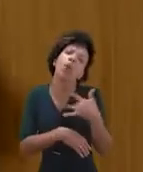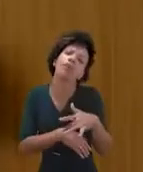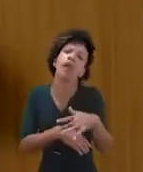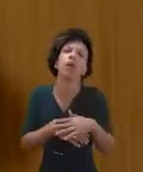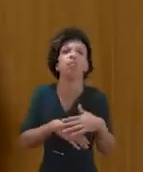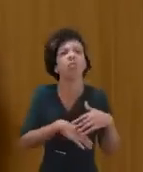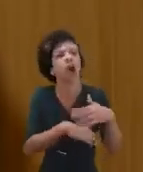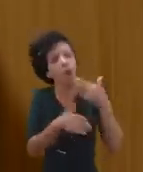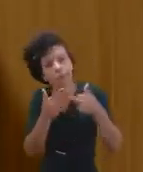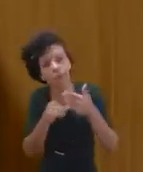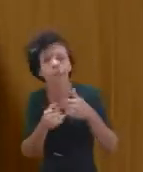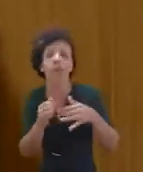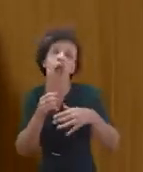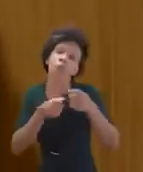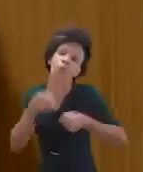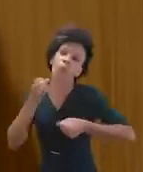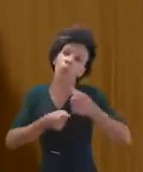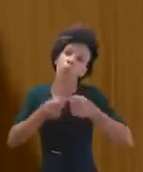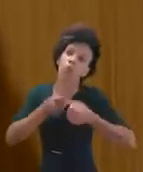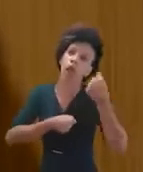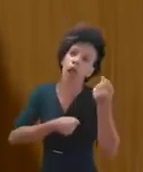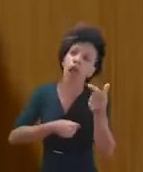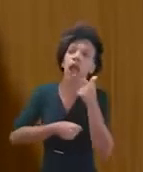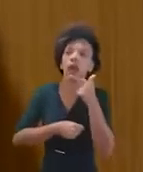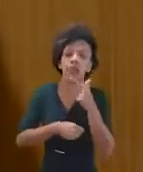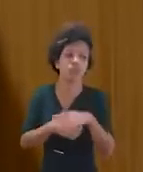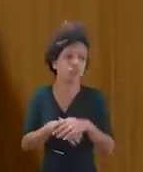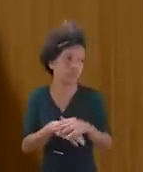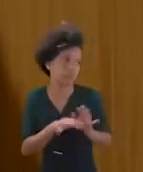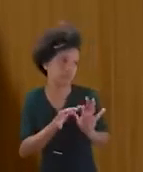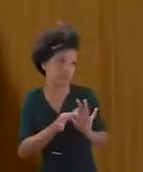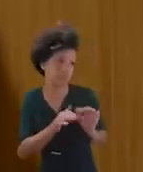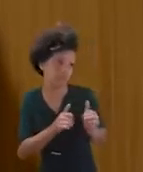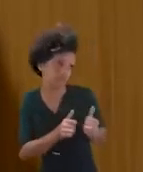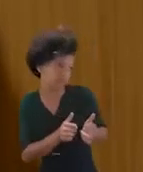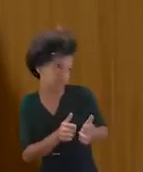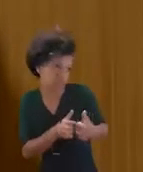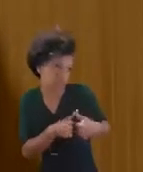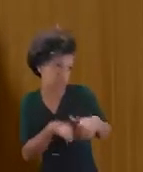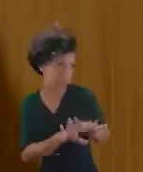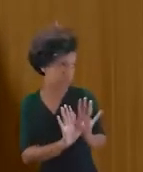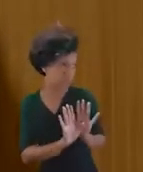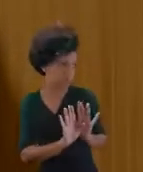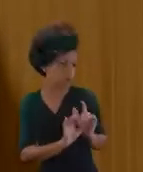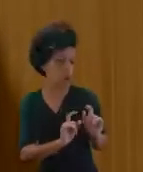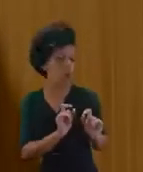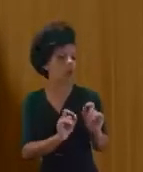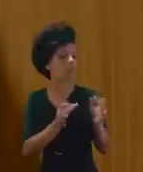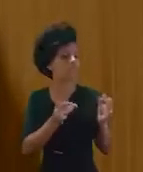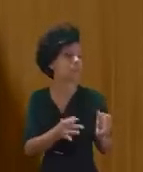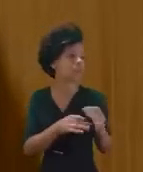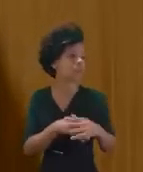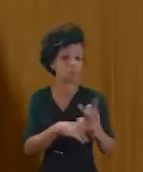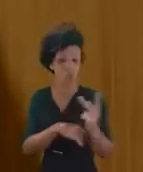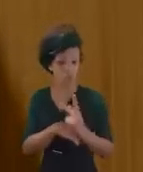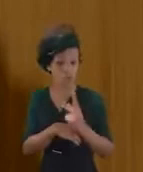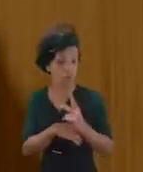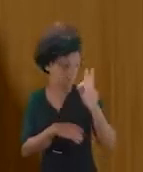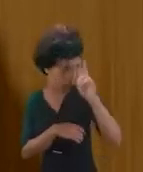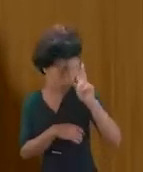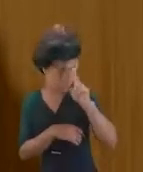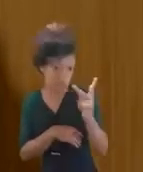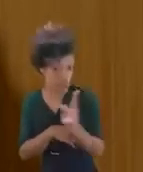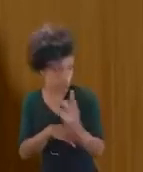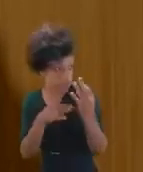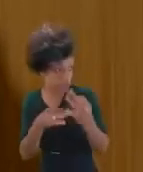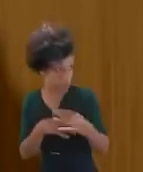a coitada vive que não zumbi lá para te dar queijo e tal tal tal eu falo dane-se o que que é o certo Os dois estão certos